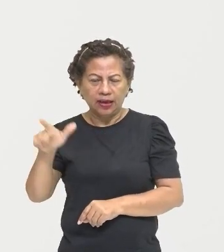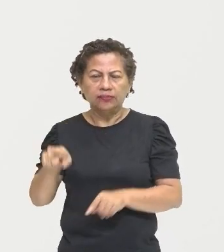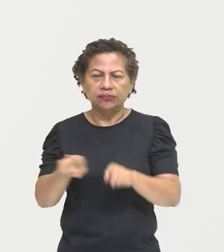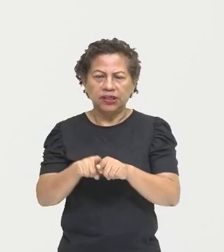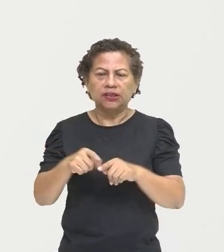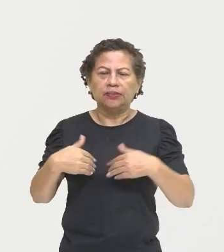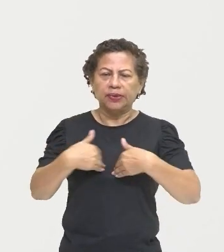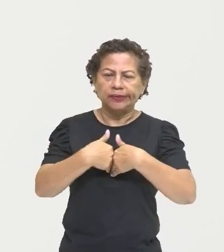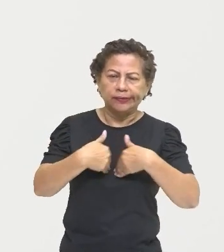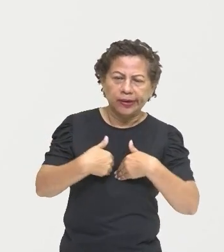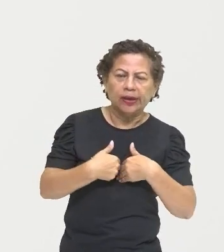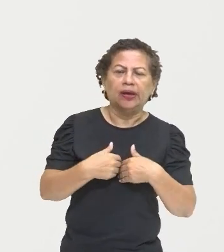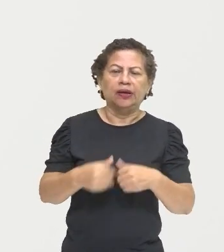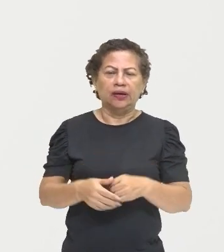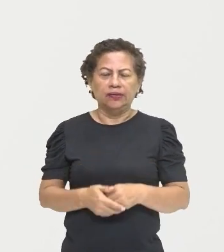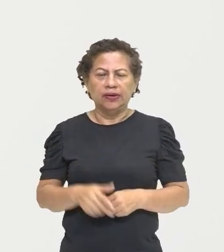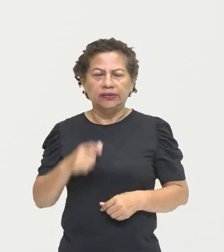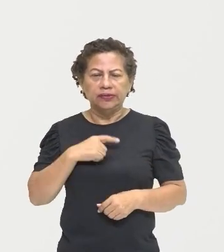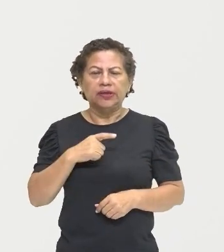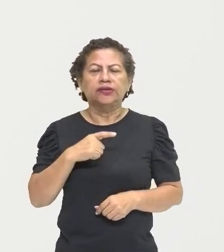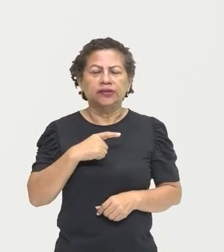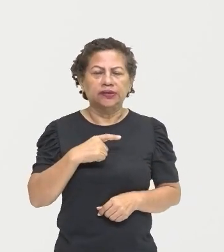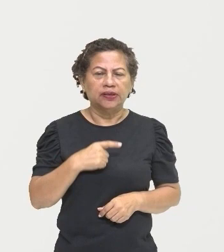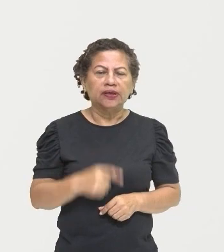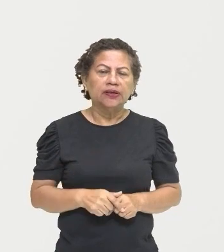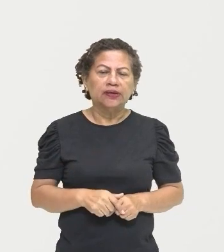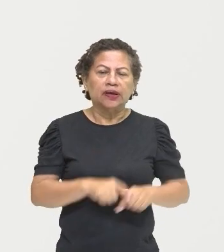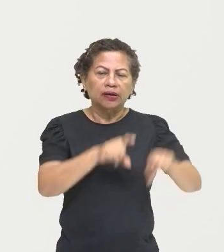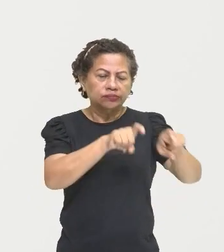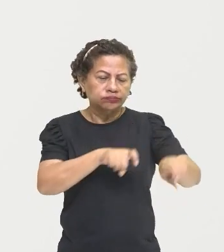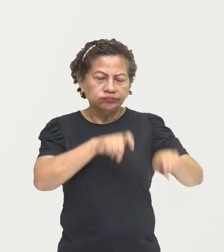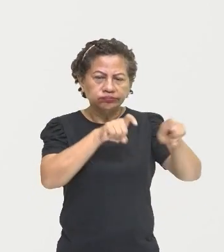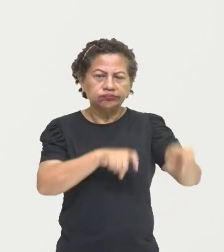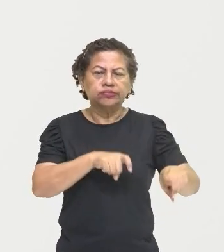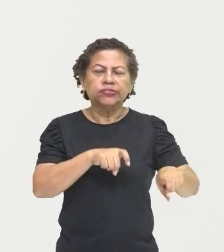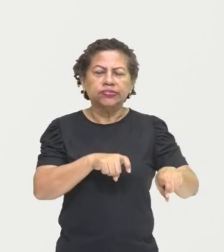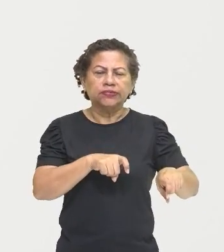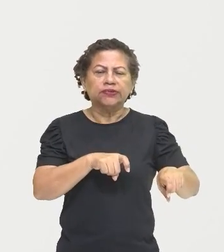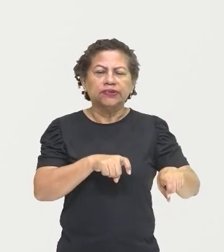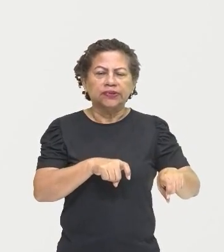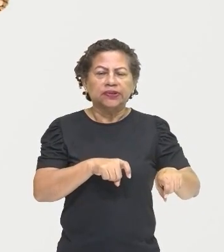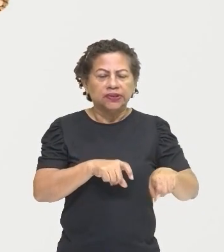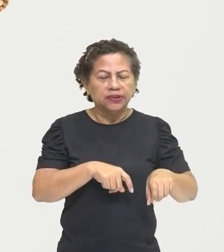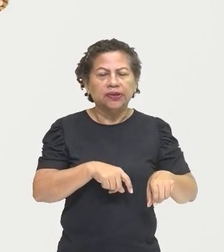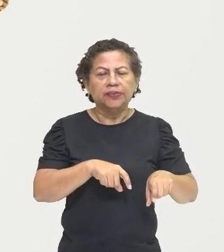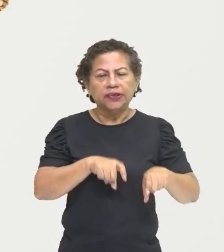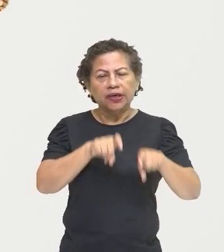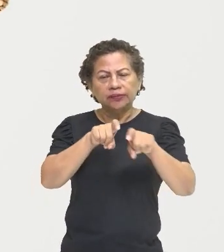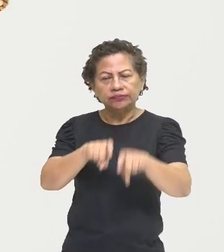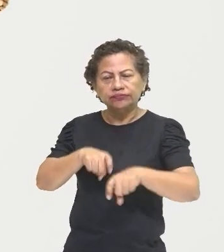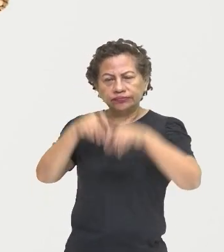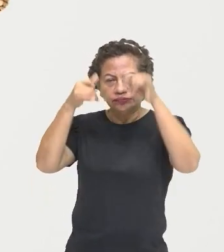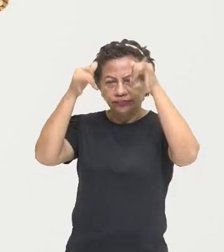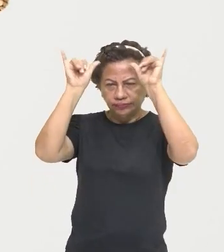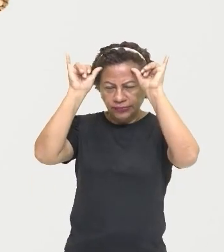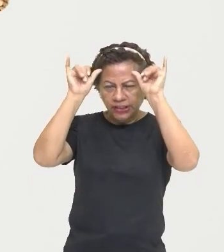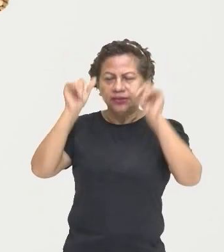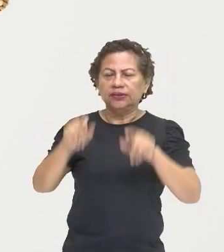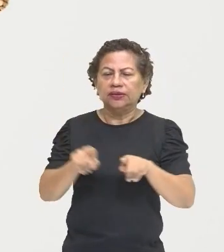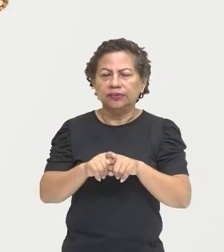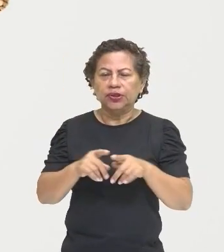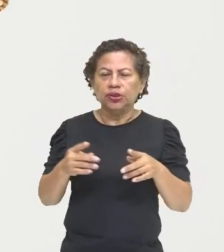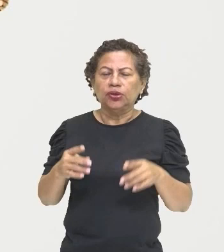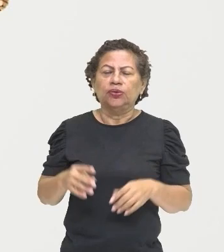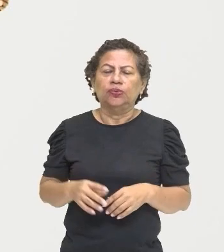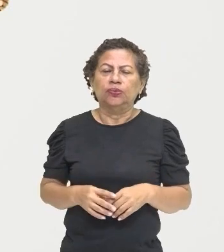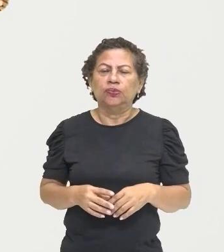também a agricultura, a pecuária e o ecoturismo, certo? Temos também